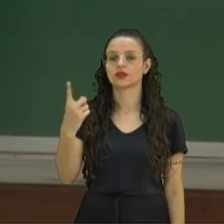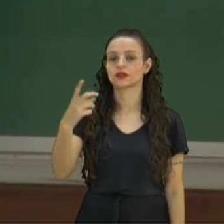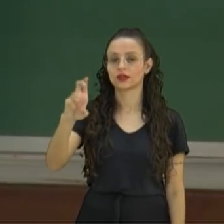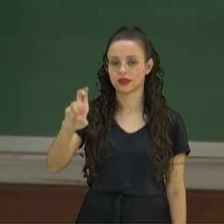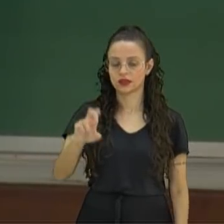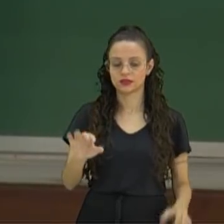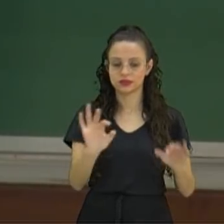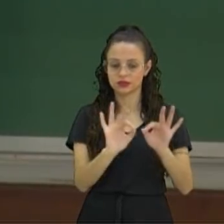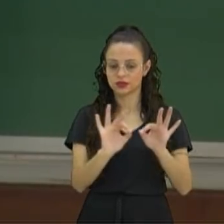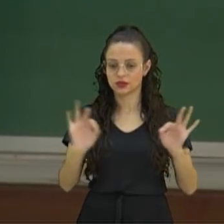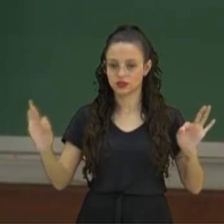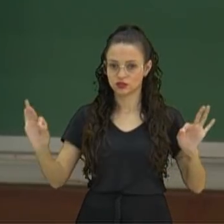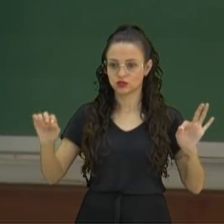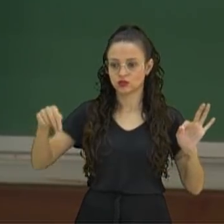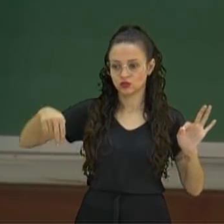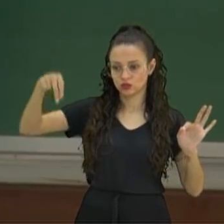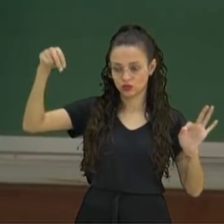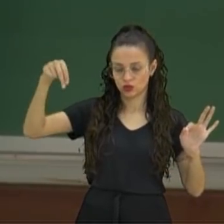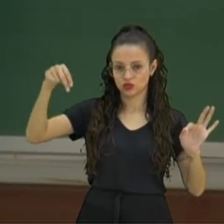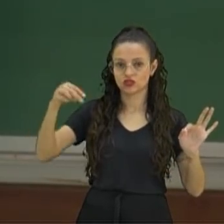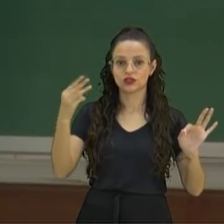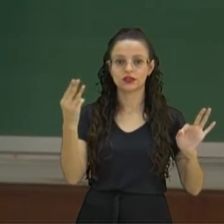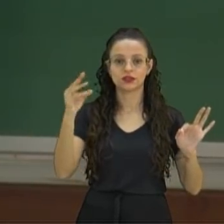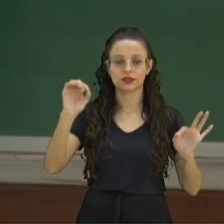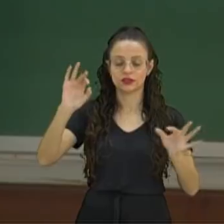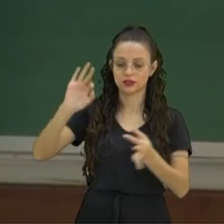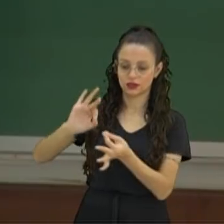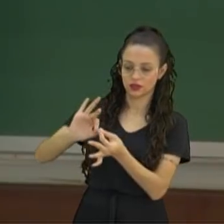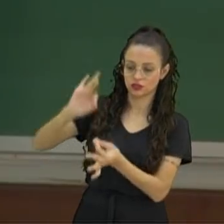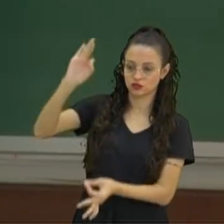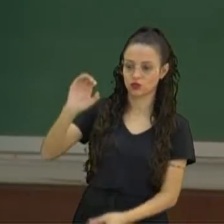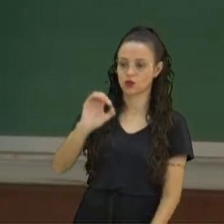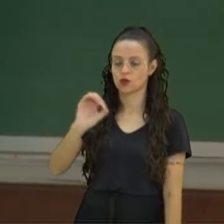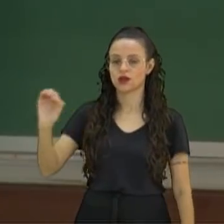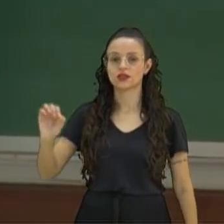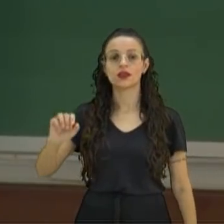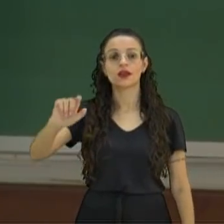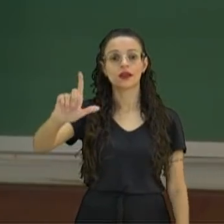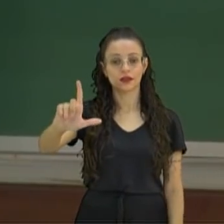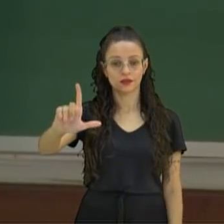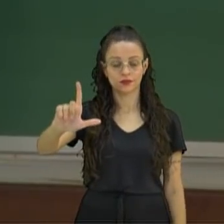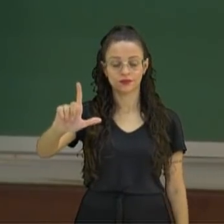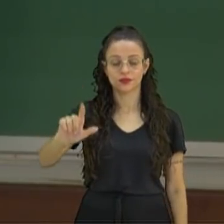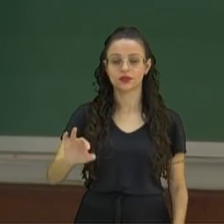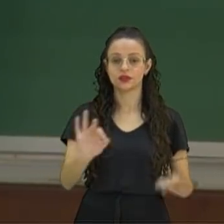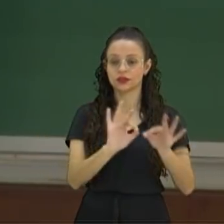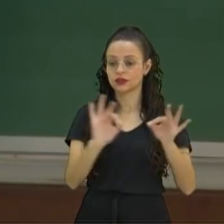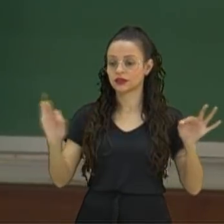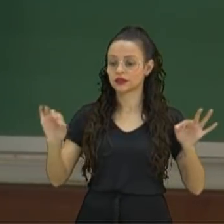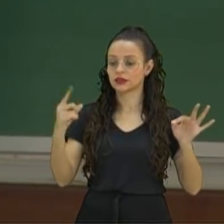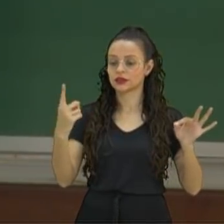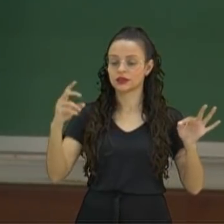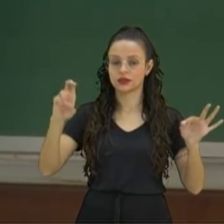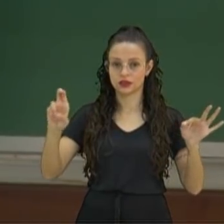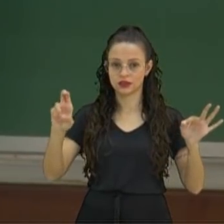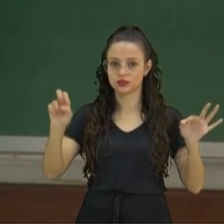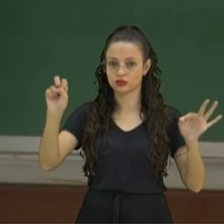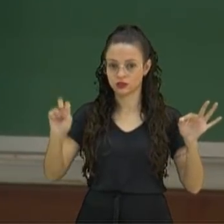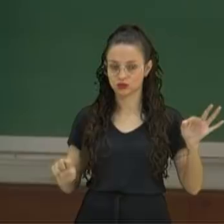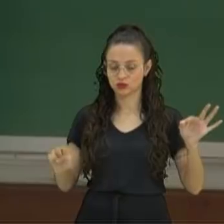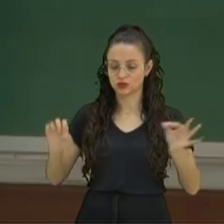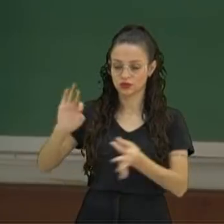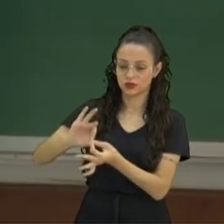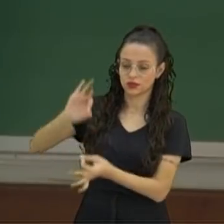graus de latitude norte, 30 graus de longitude oeste, e o ponto L, 15 graus de latitude sul e 30 graus